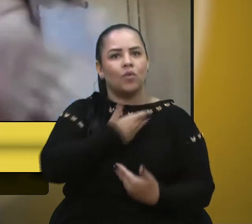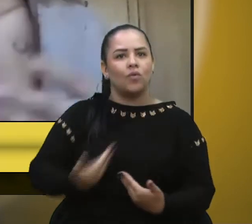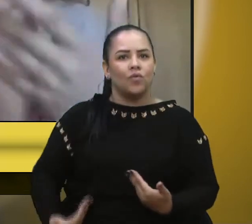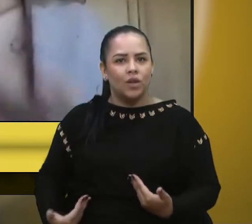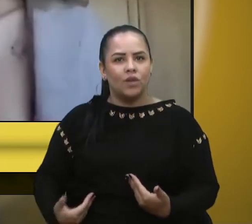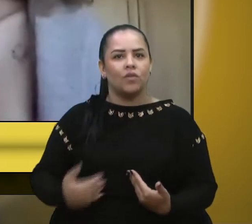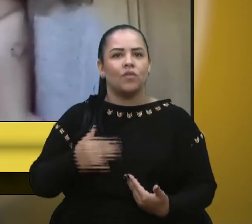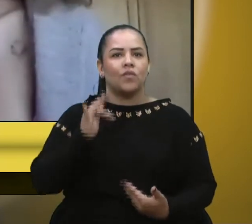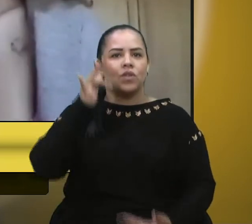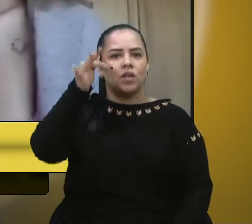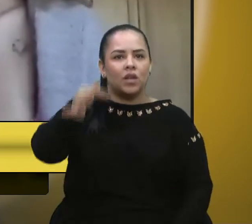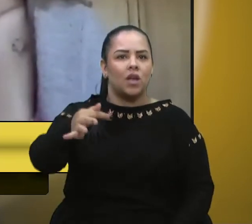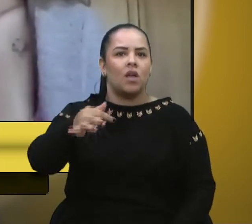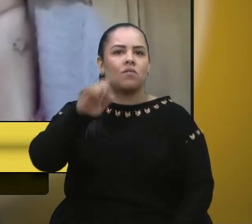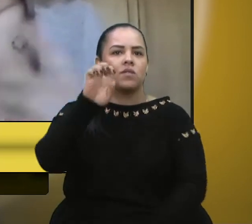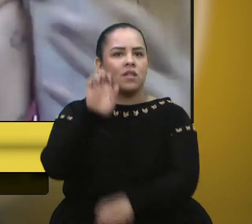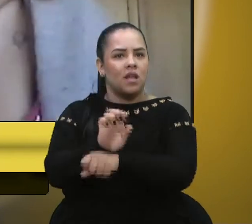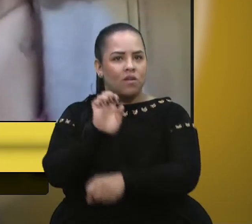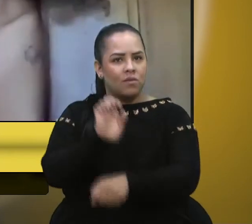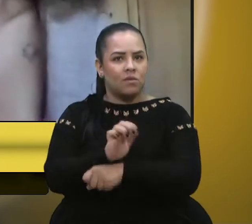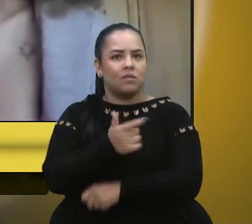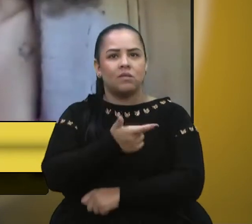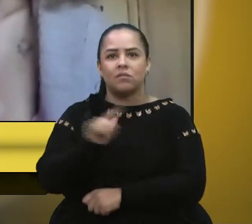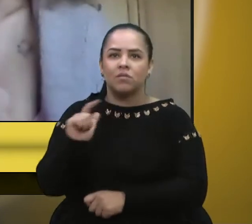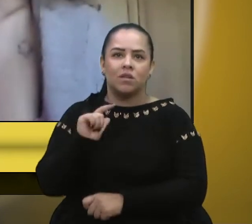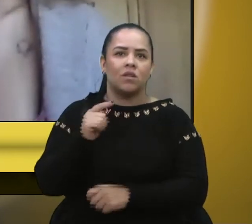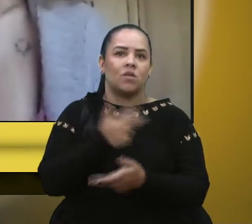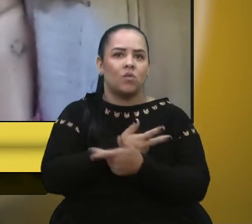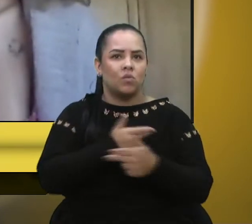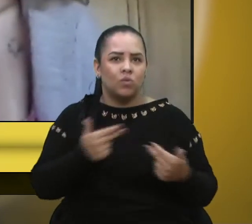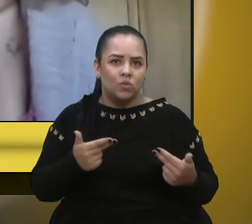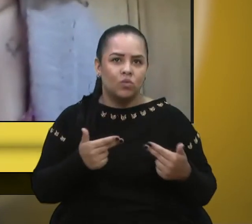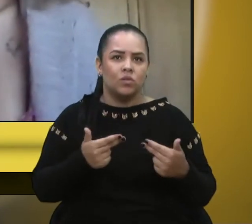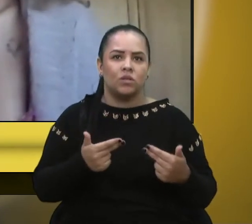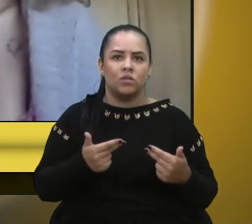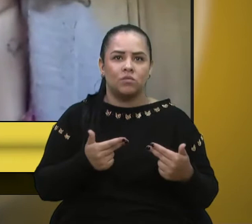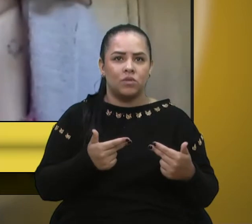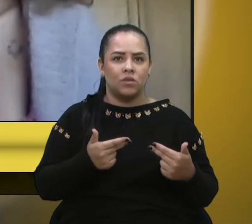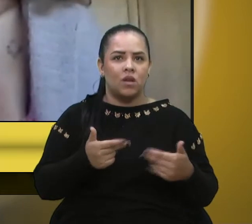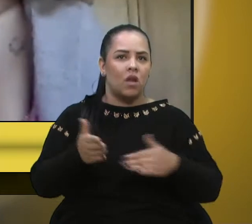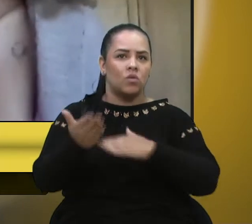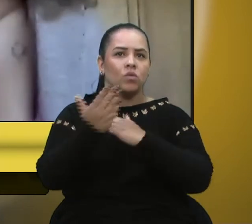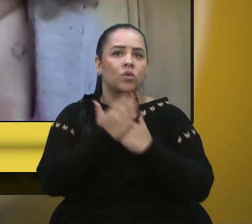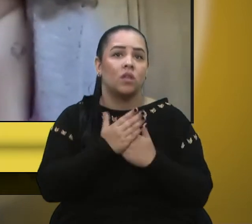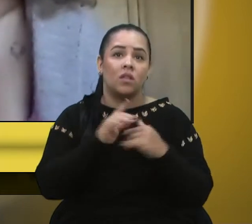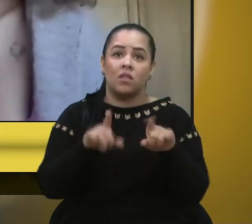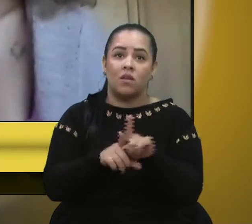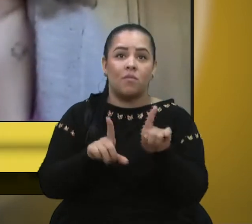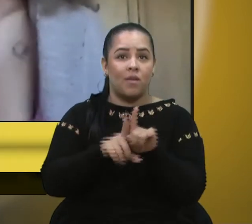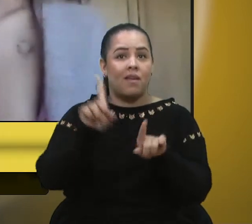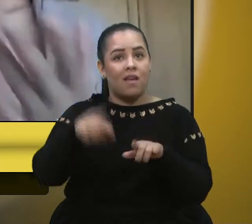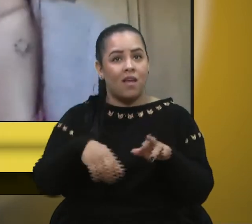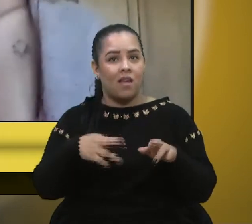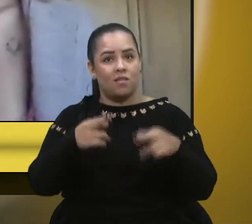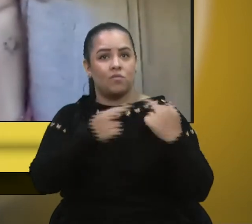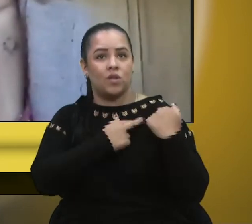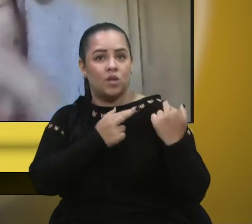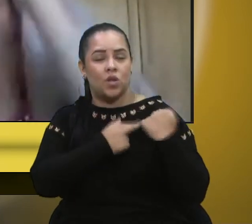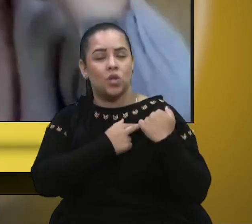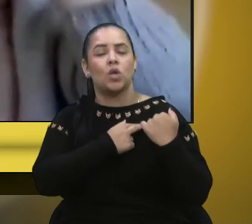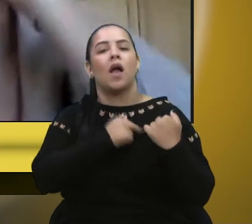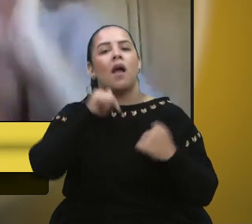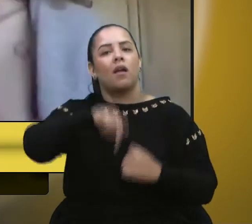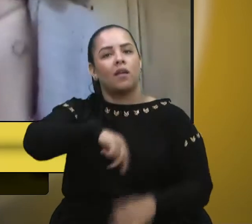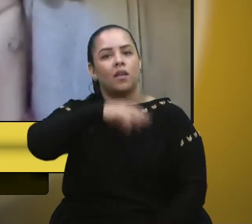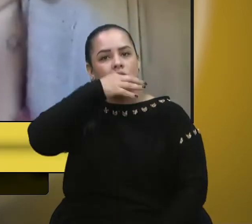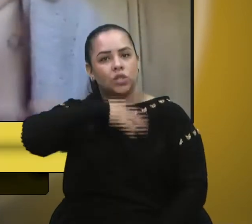não havendo ações o suficiente, também se torna responsabilidade do nosso município. Então, a audiência pública ela